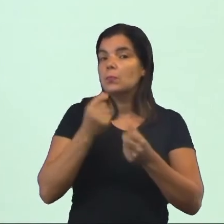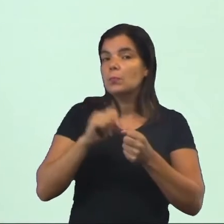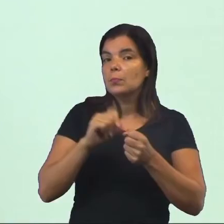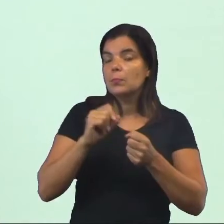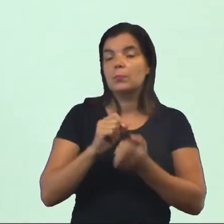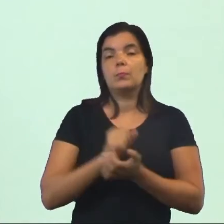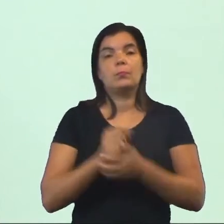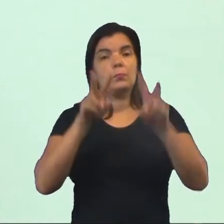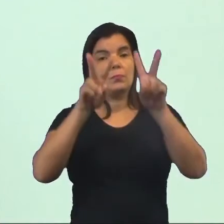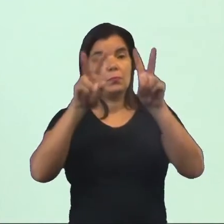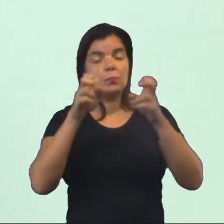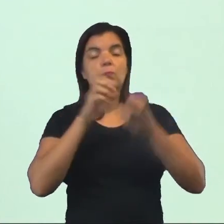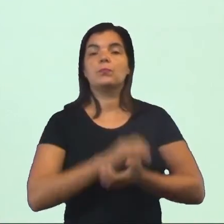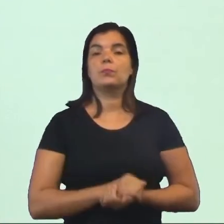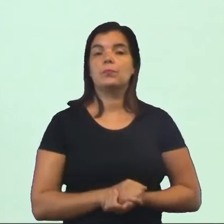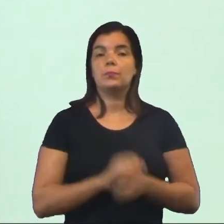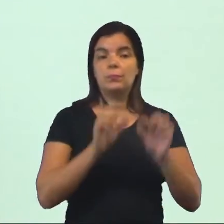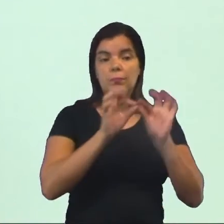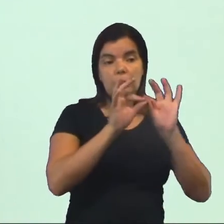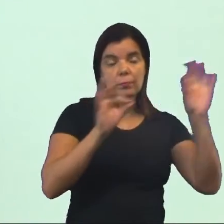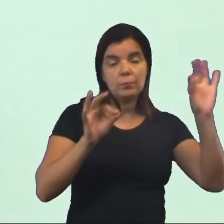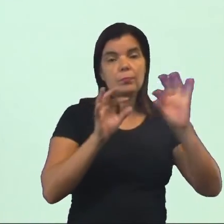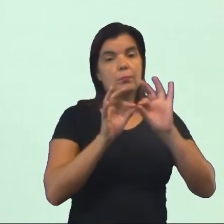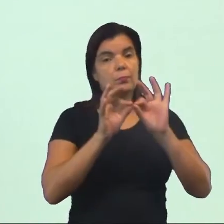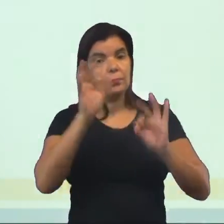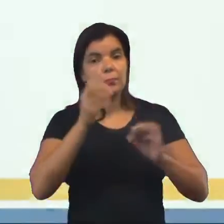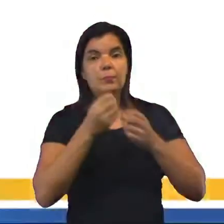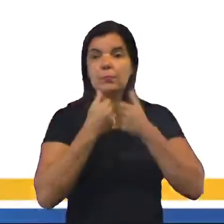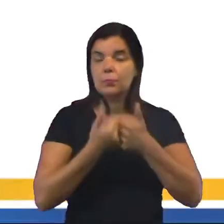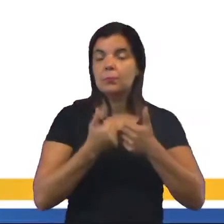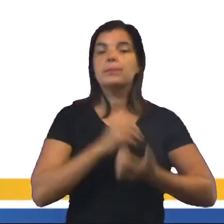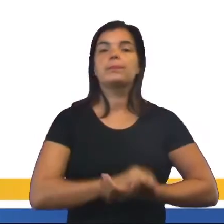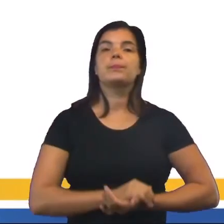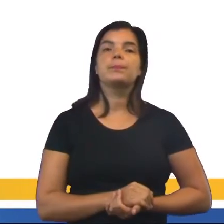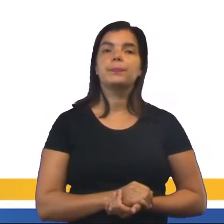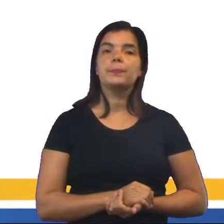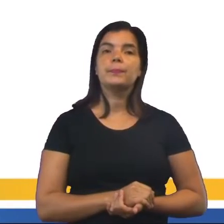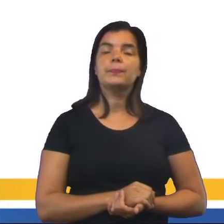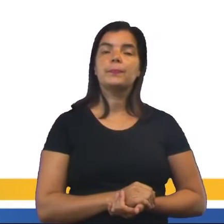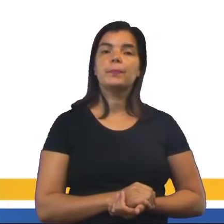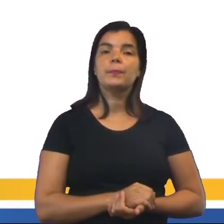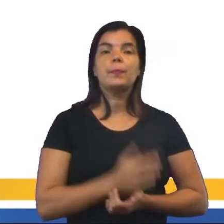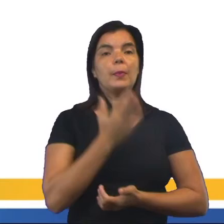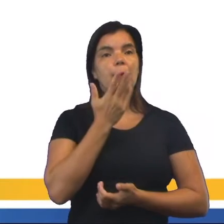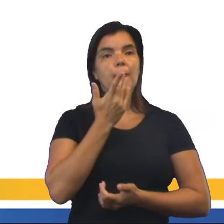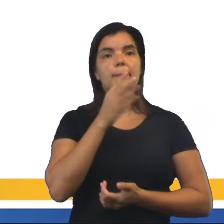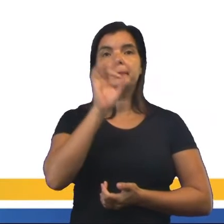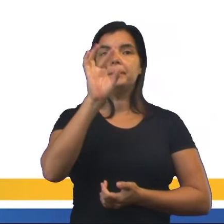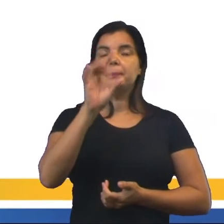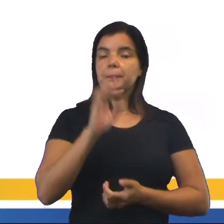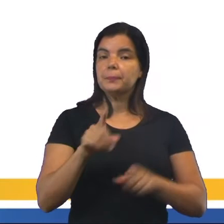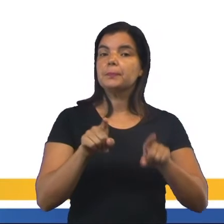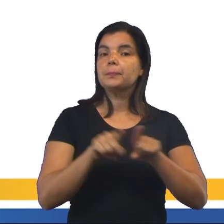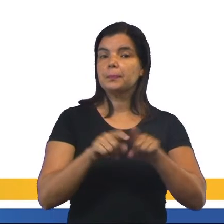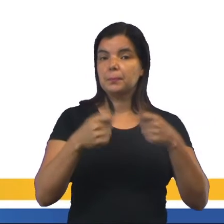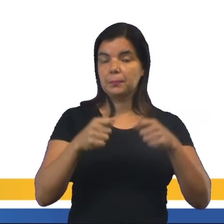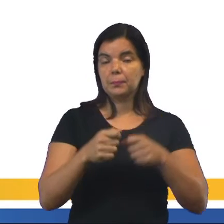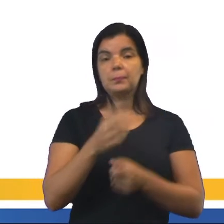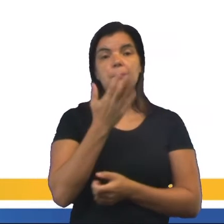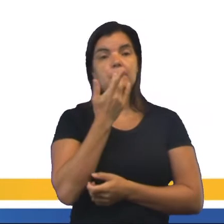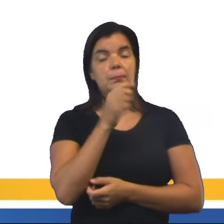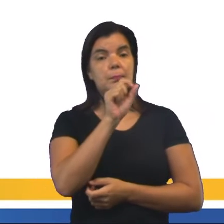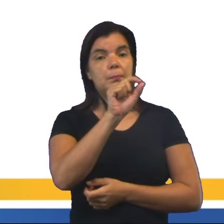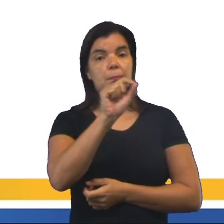o tema, as setas, tá bom? Continuando. Cores. Cada cor deverá ter um